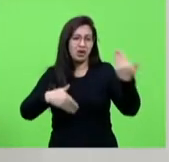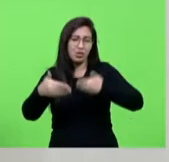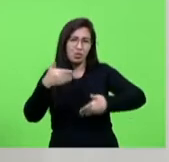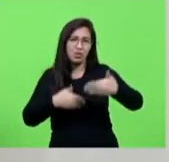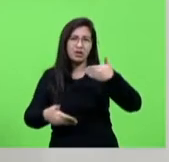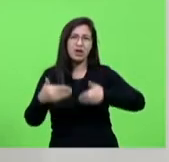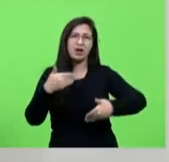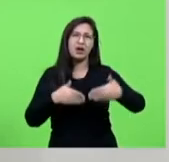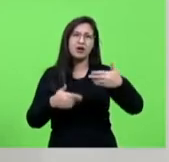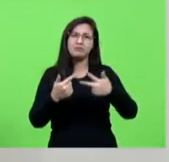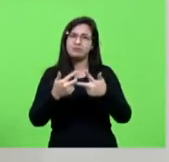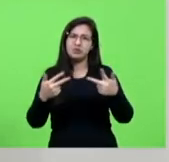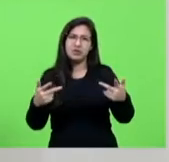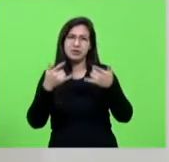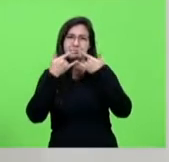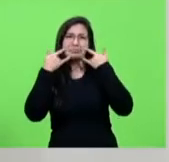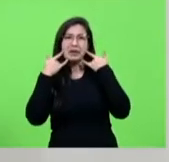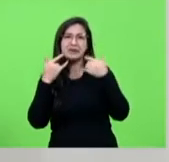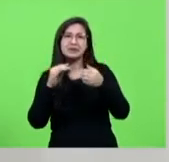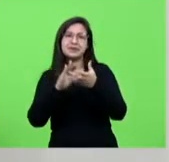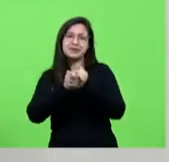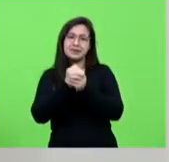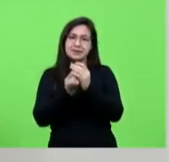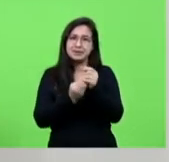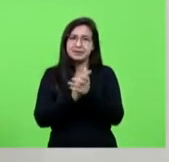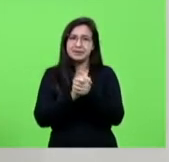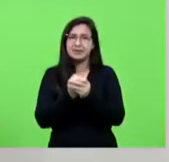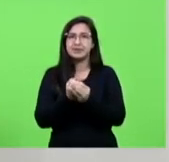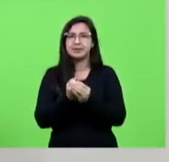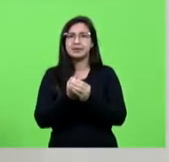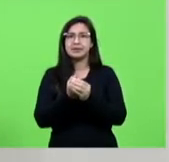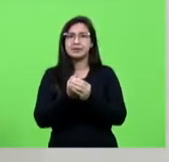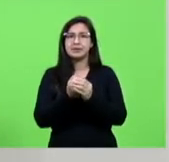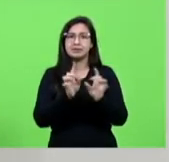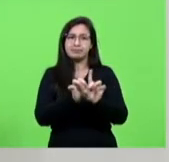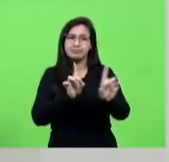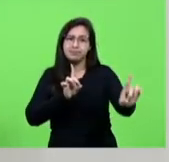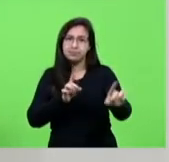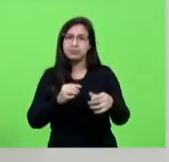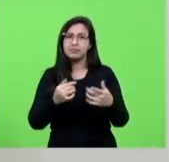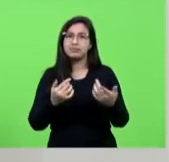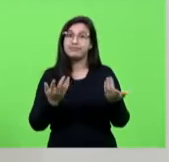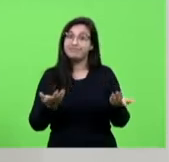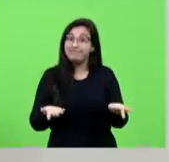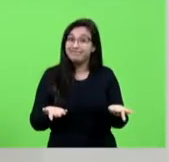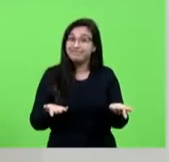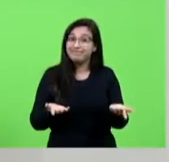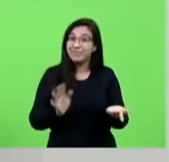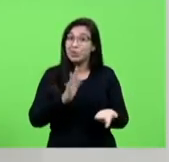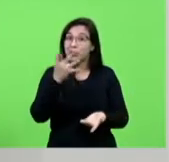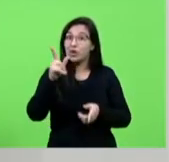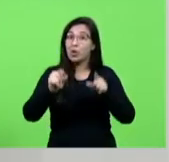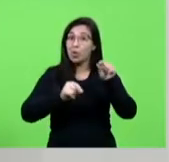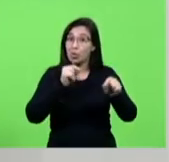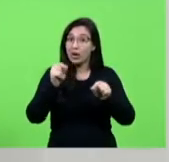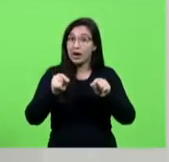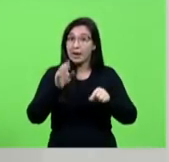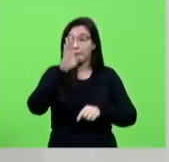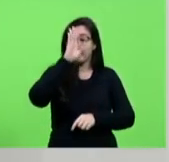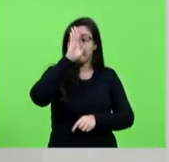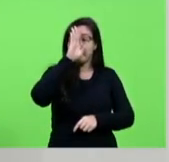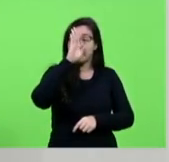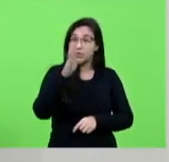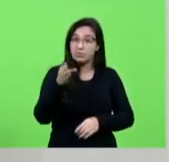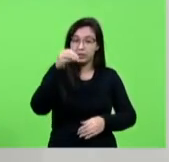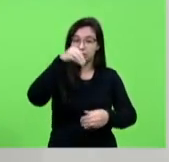os métodos usuais de prevenção. E o que acontece é que principalmente dentro